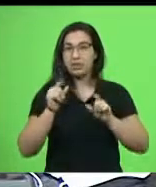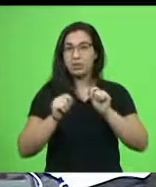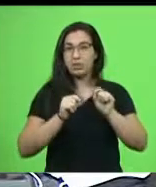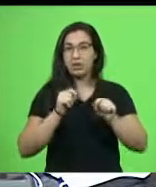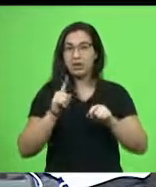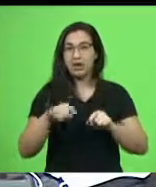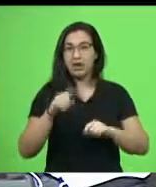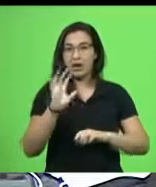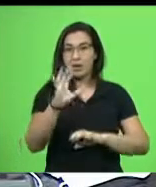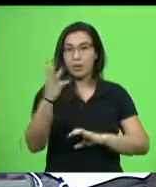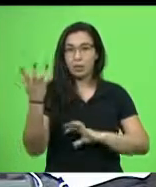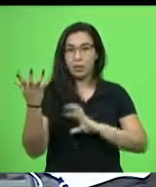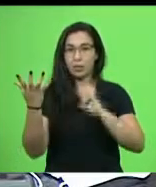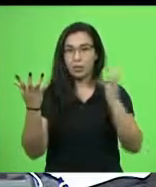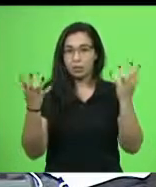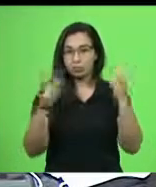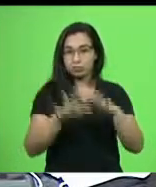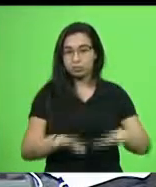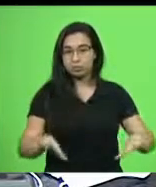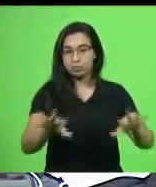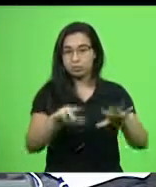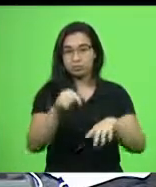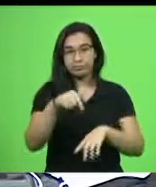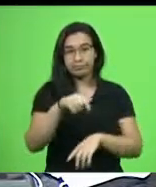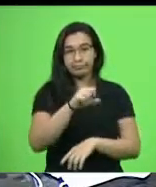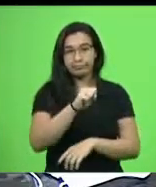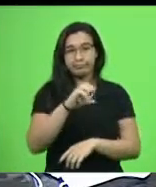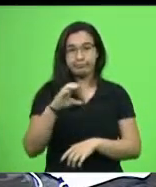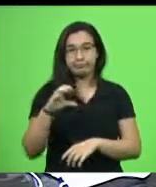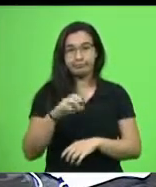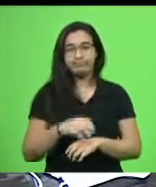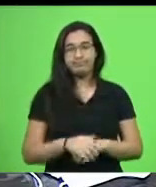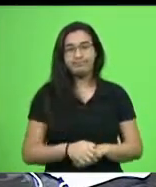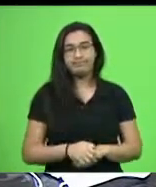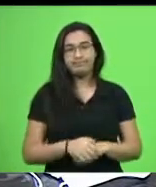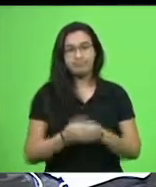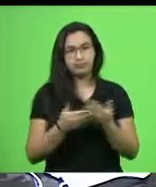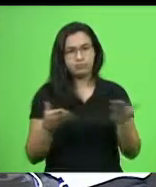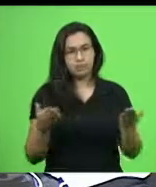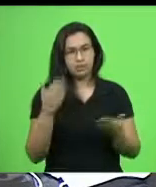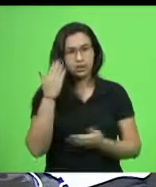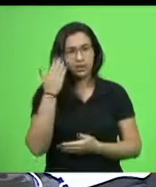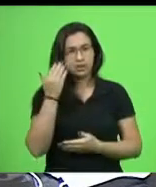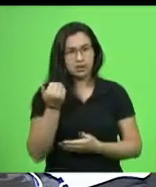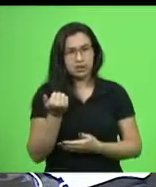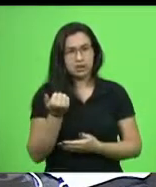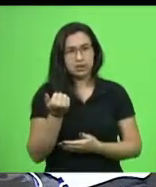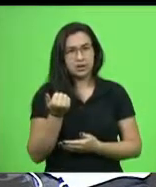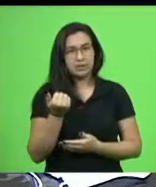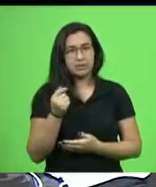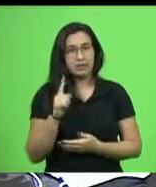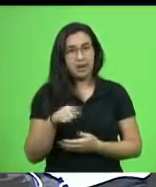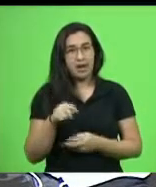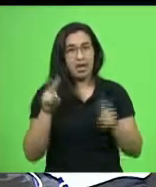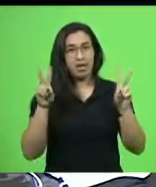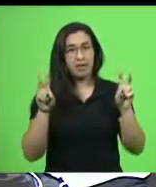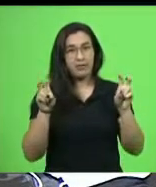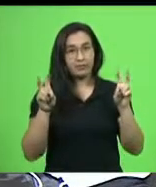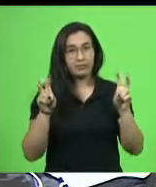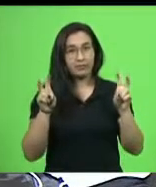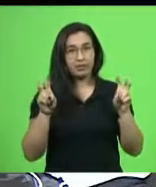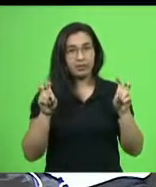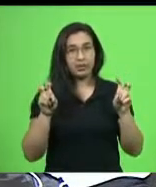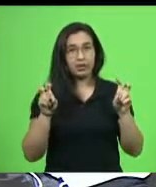ambiental em Santa Catarina. Como os senhores sabem, esta é uma pauta que tem